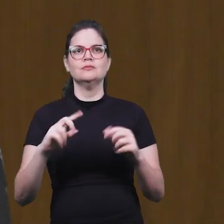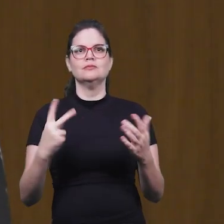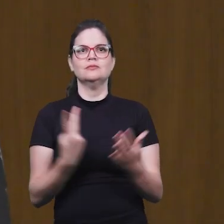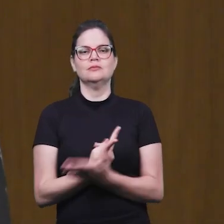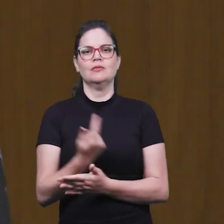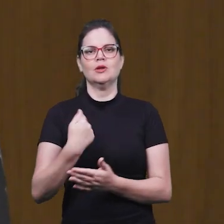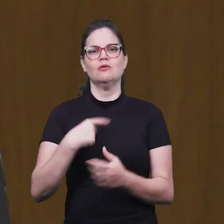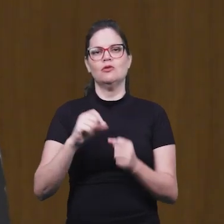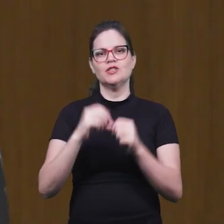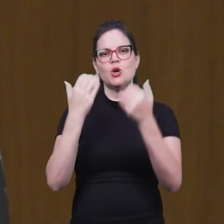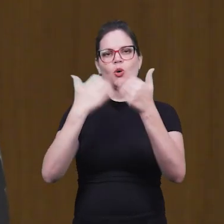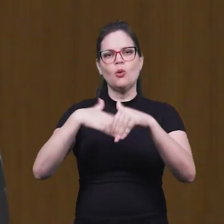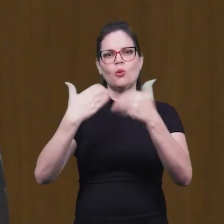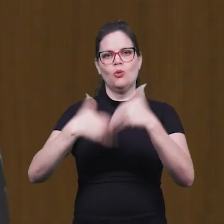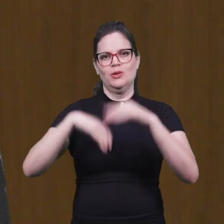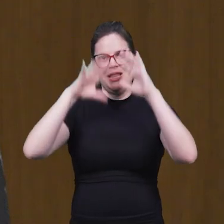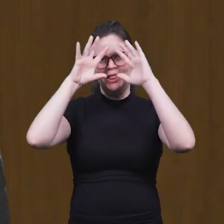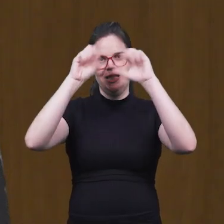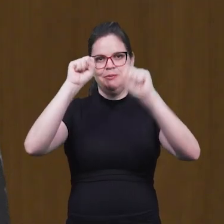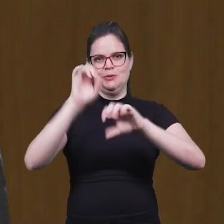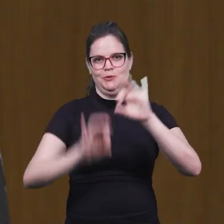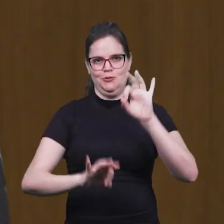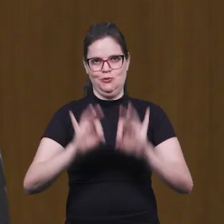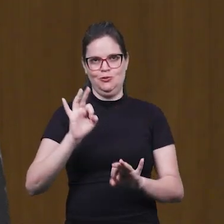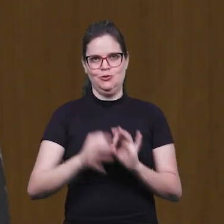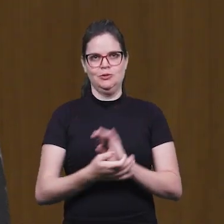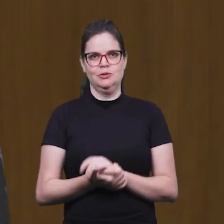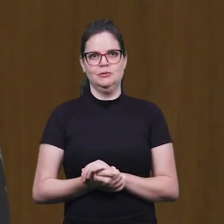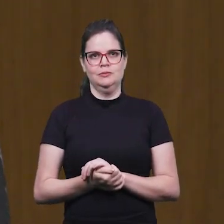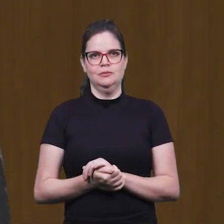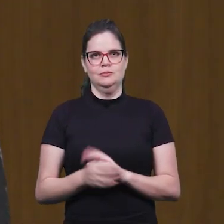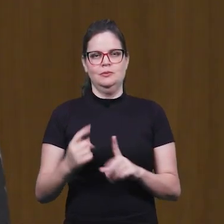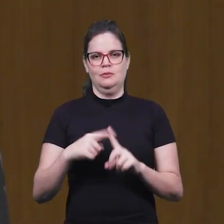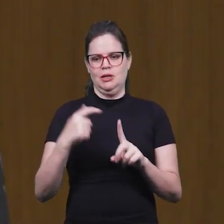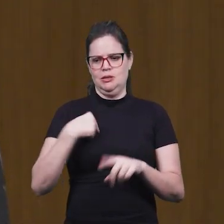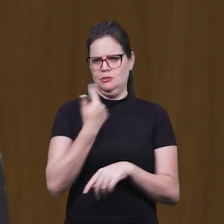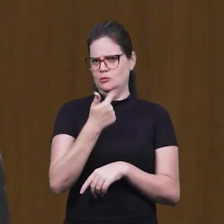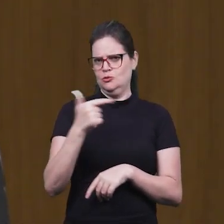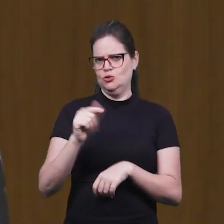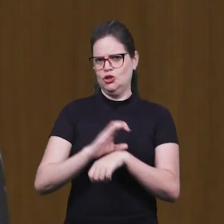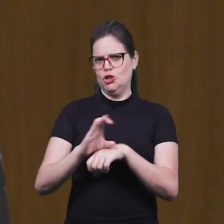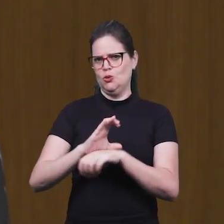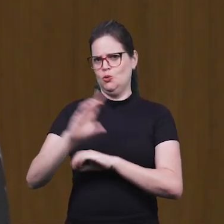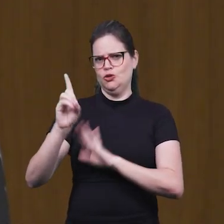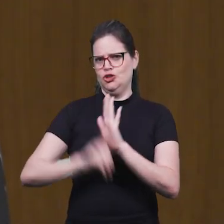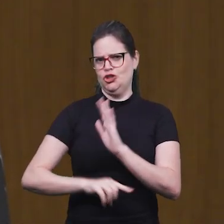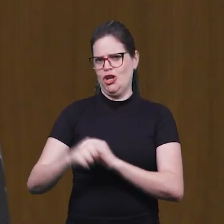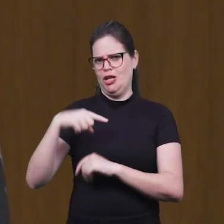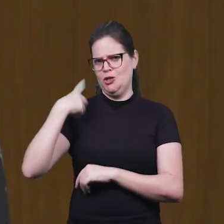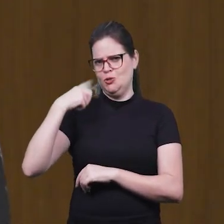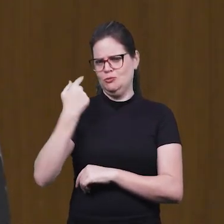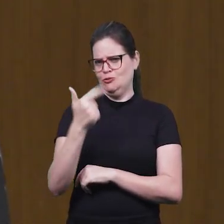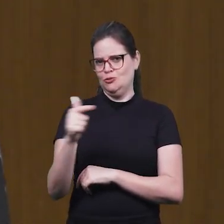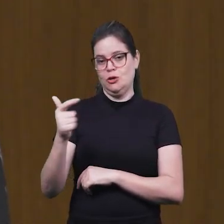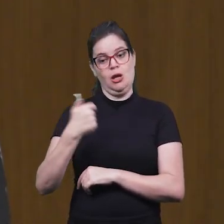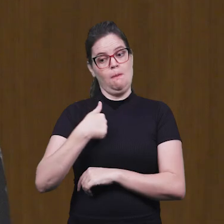tribunal. Mas eu não tinha curso de direito, eu tinha um curso de pedagogia. E